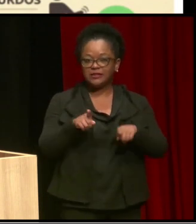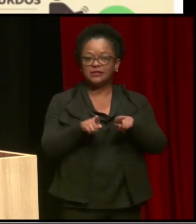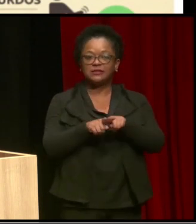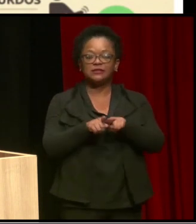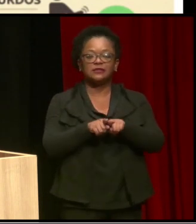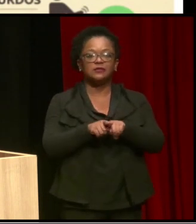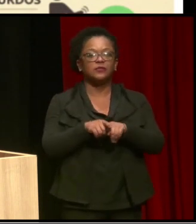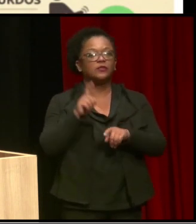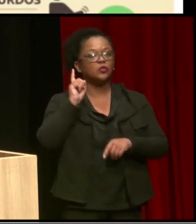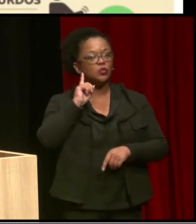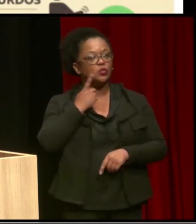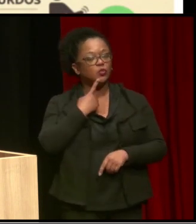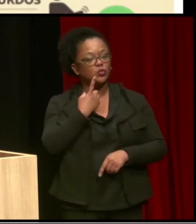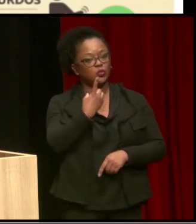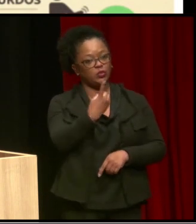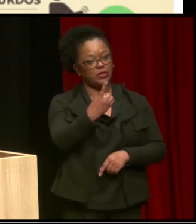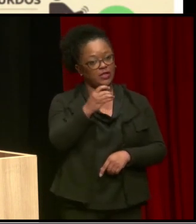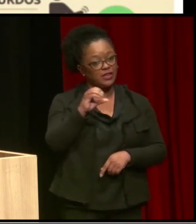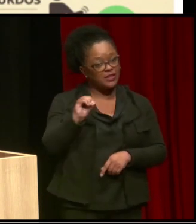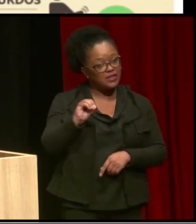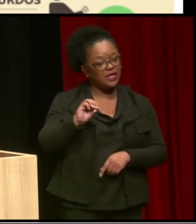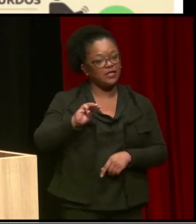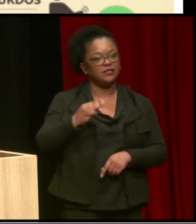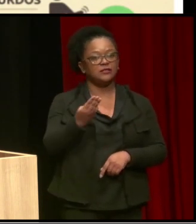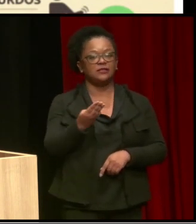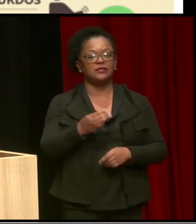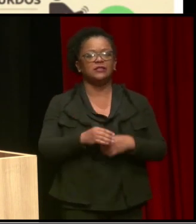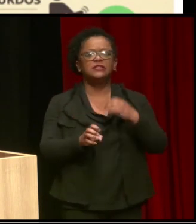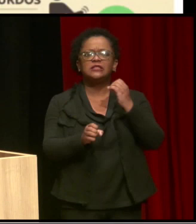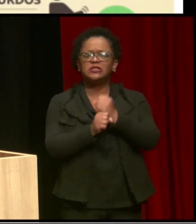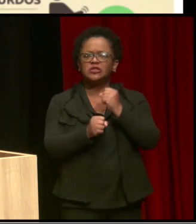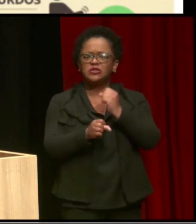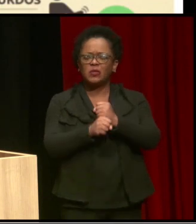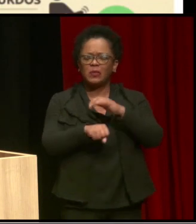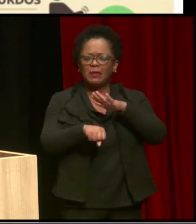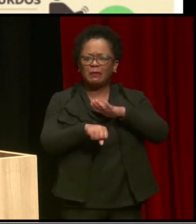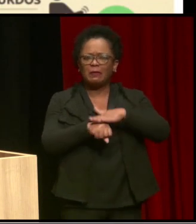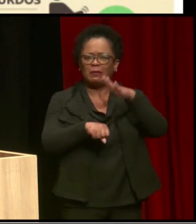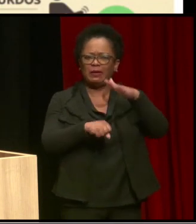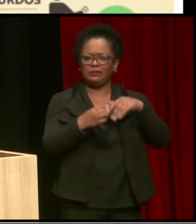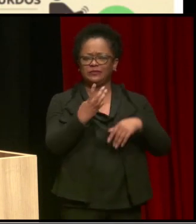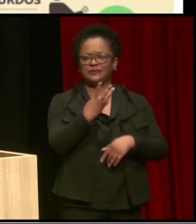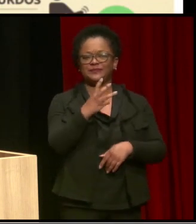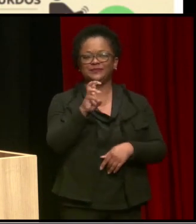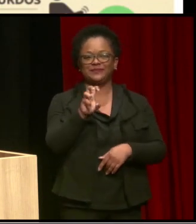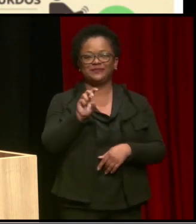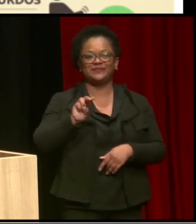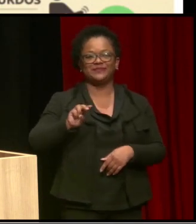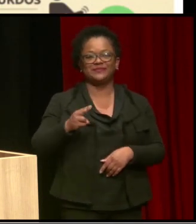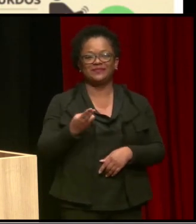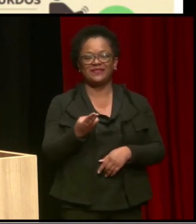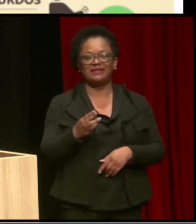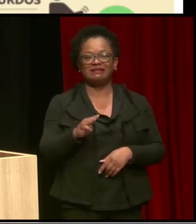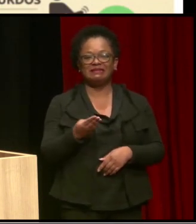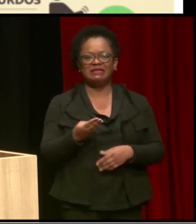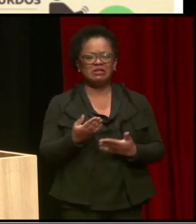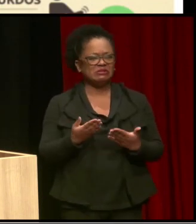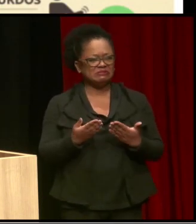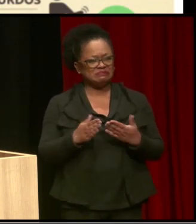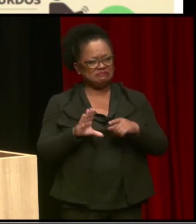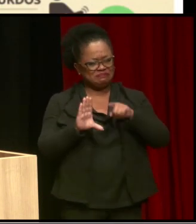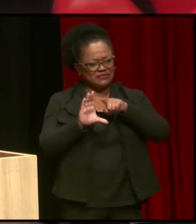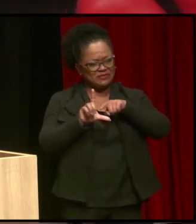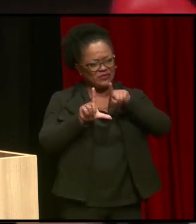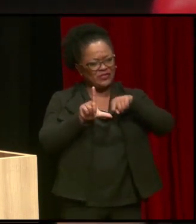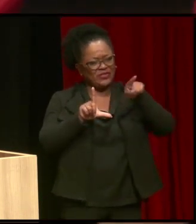intelectual, 2,5. Se você somar tudo aquilo, passa de 45. Como é que você vai entender uma estatística dessa?